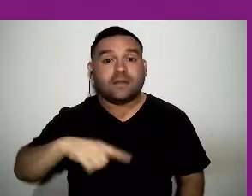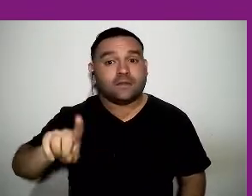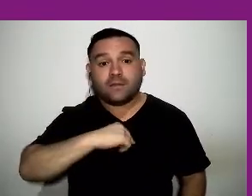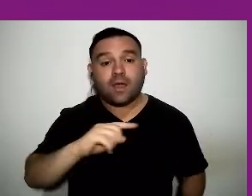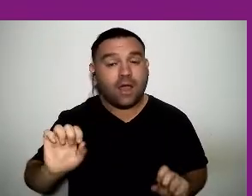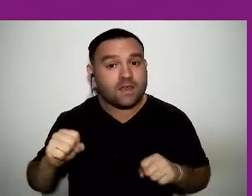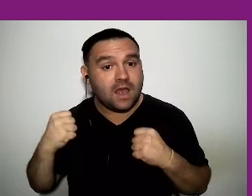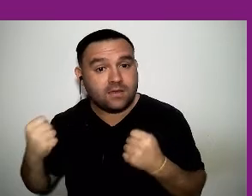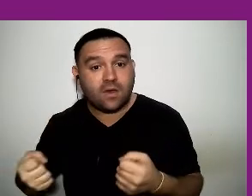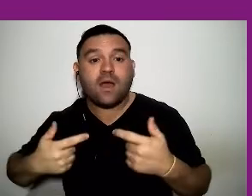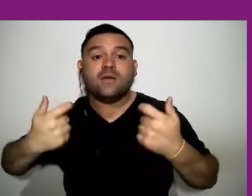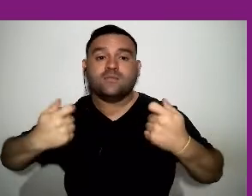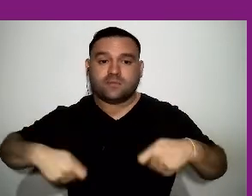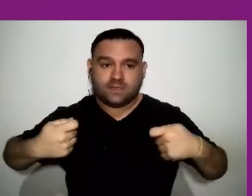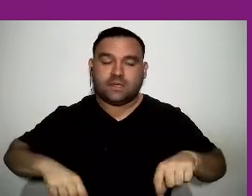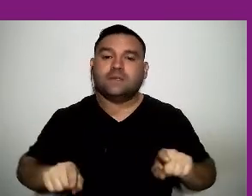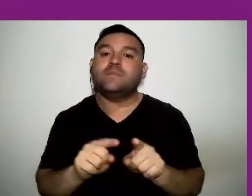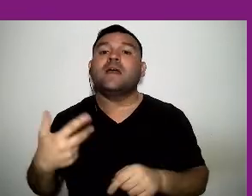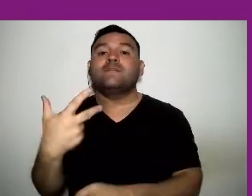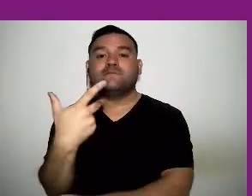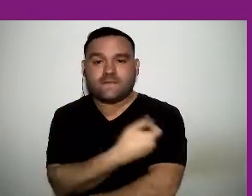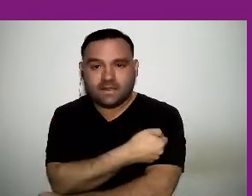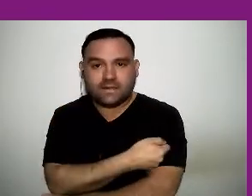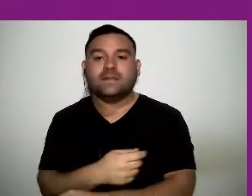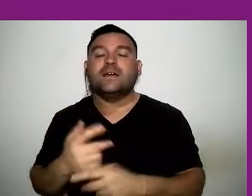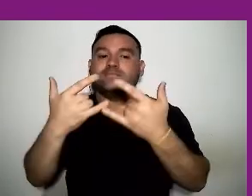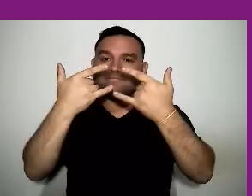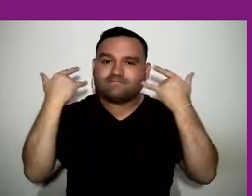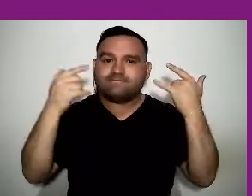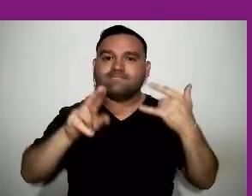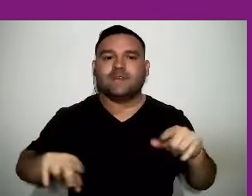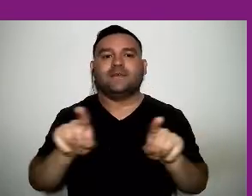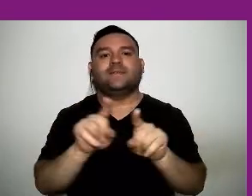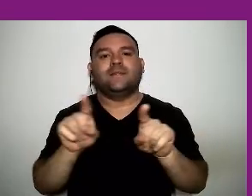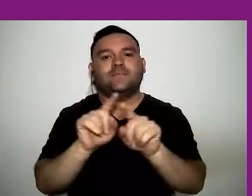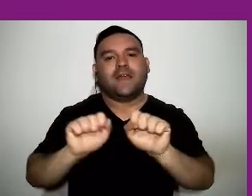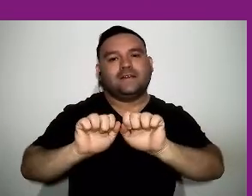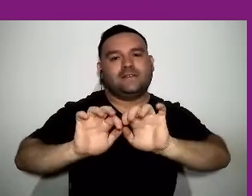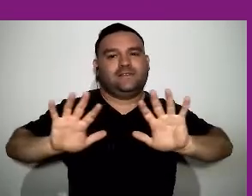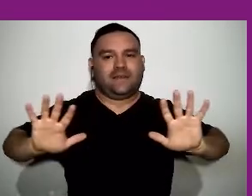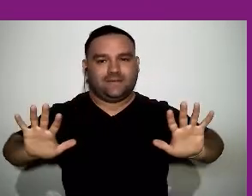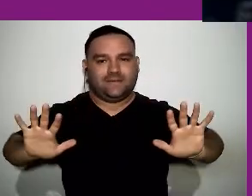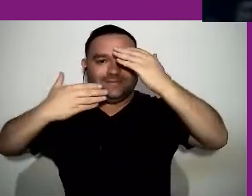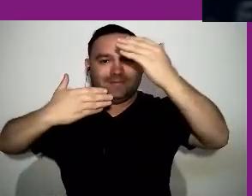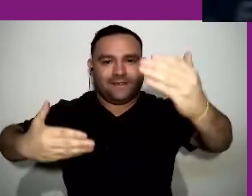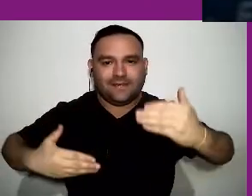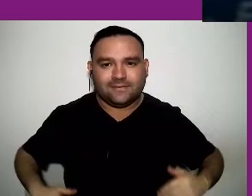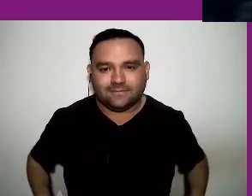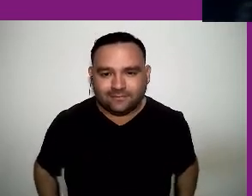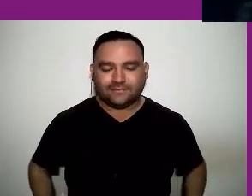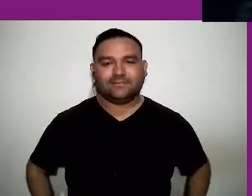atuar certamente, vacinar, usar máscara e manter a distância. Muito obrigada.